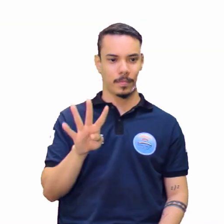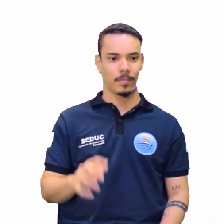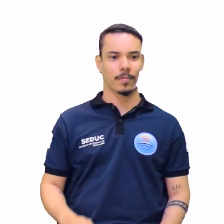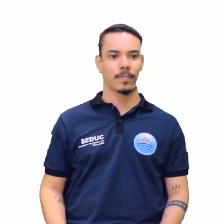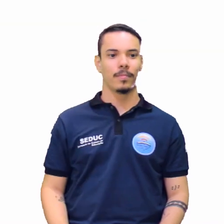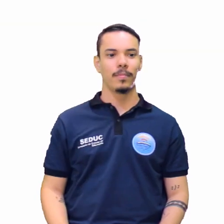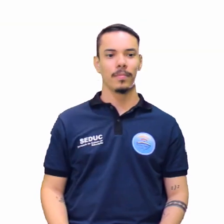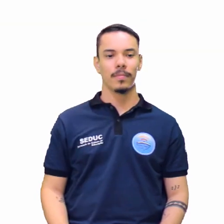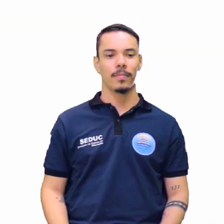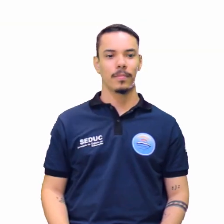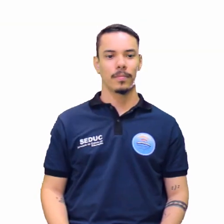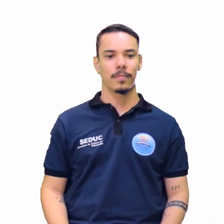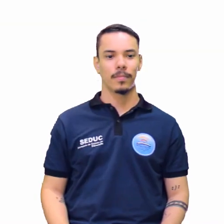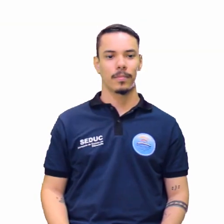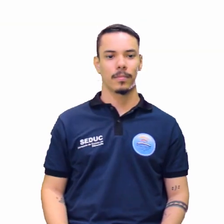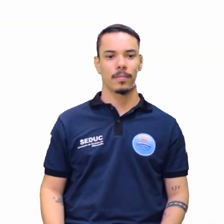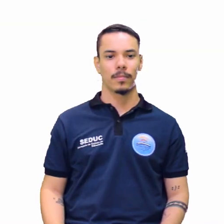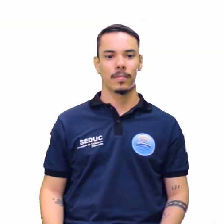amadinho